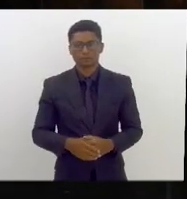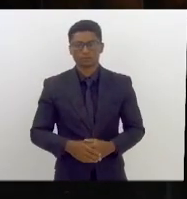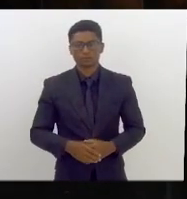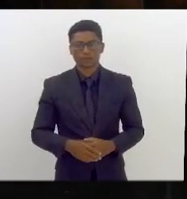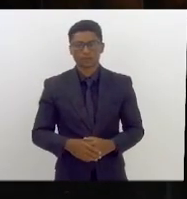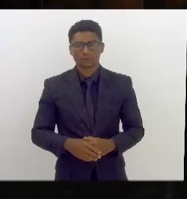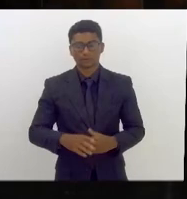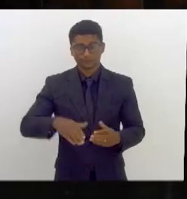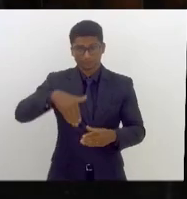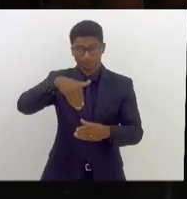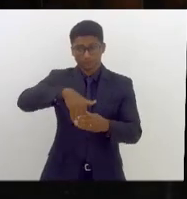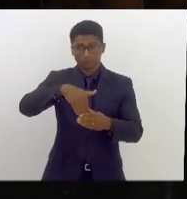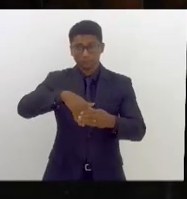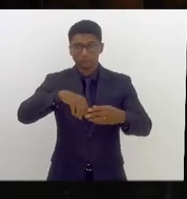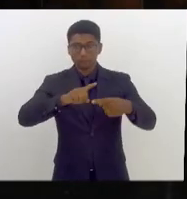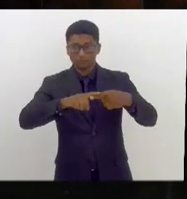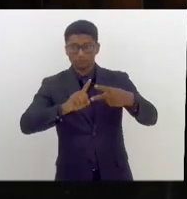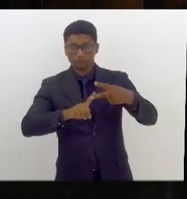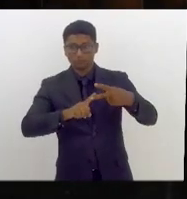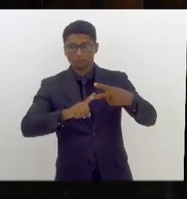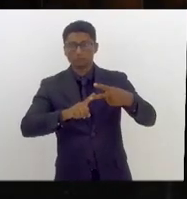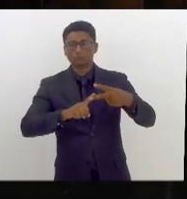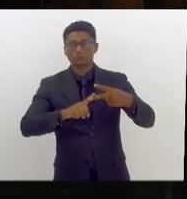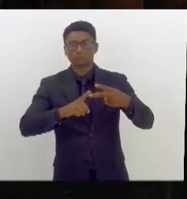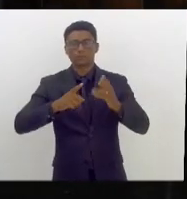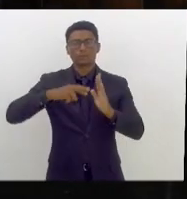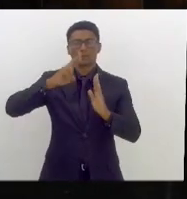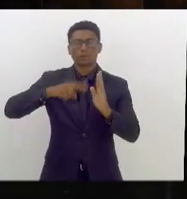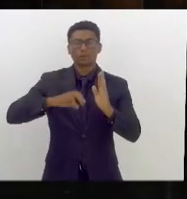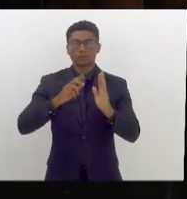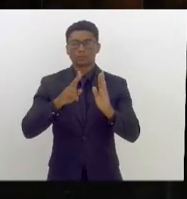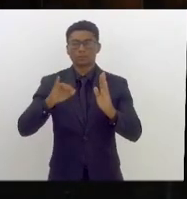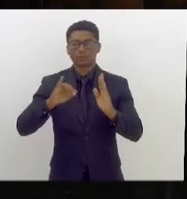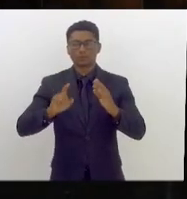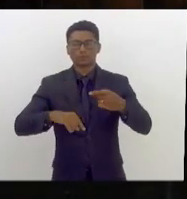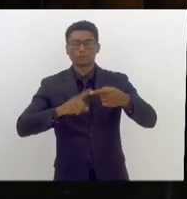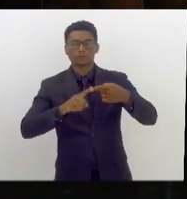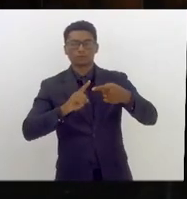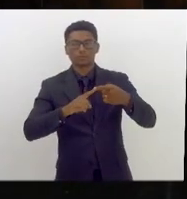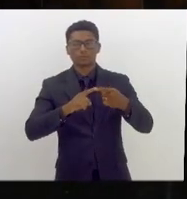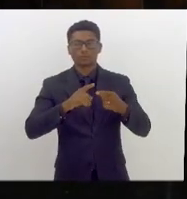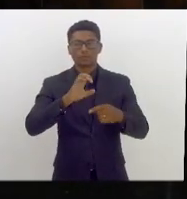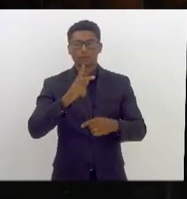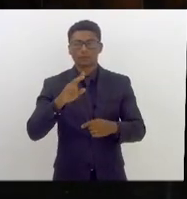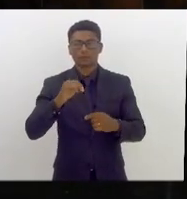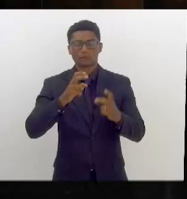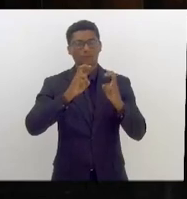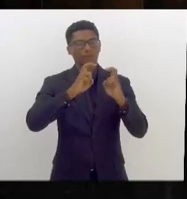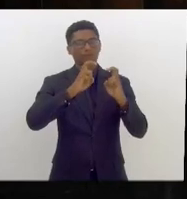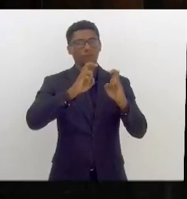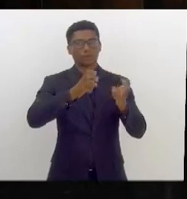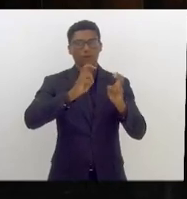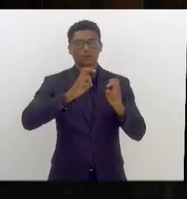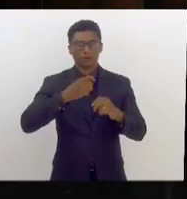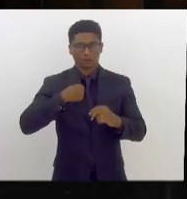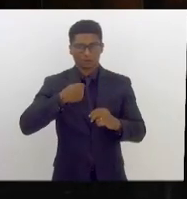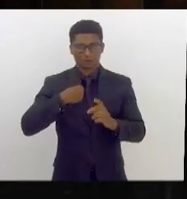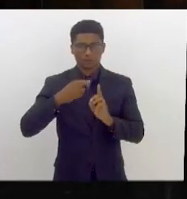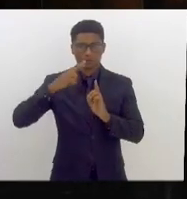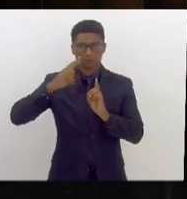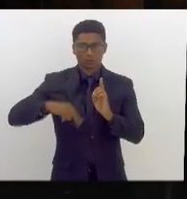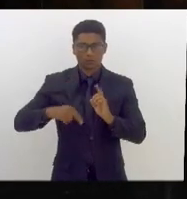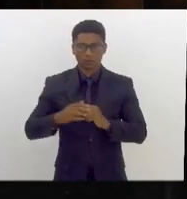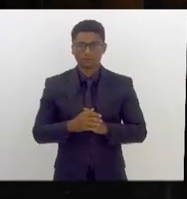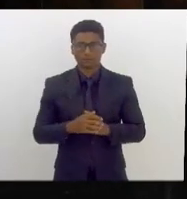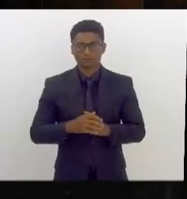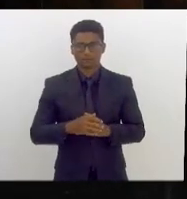as votações de relatórios de CPI. O relatório da CPI dos trens, da qual eu fui o relator,